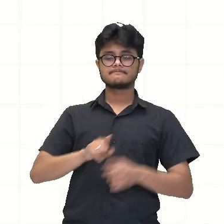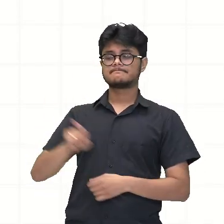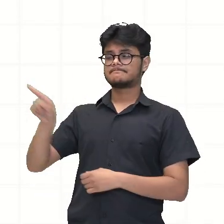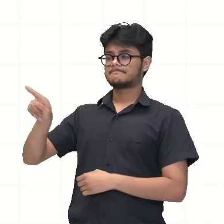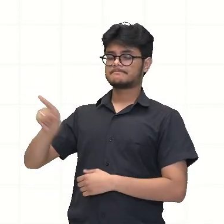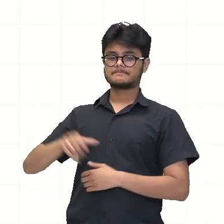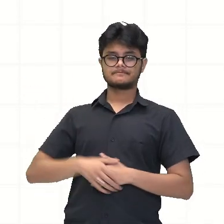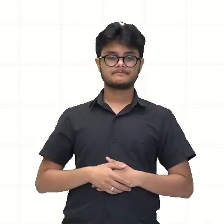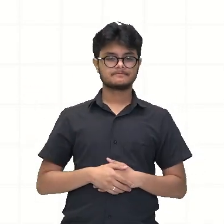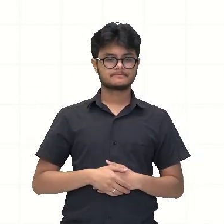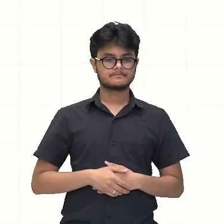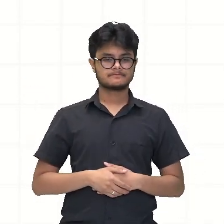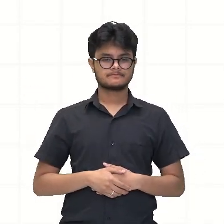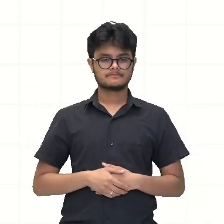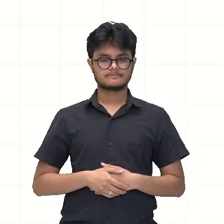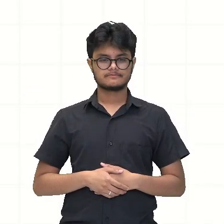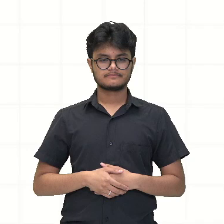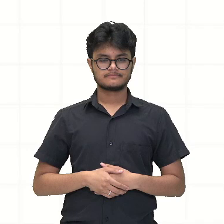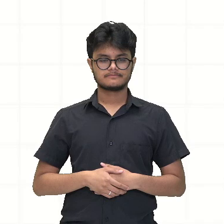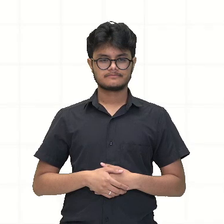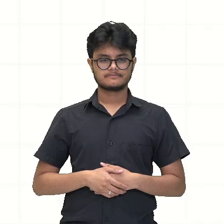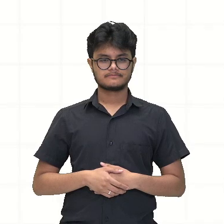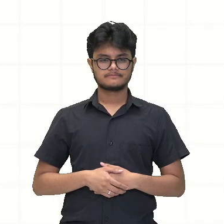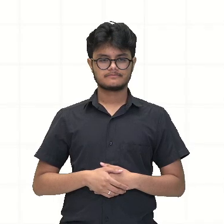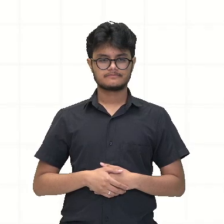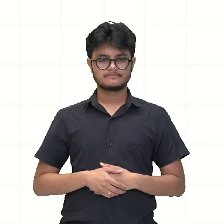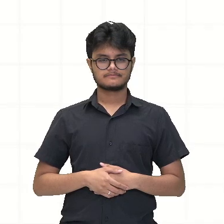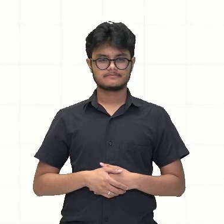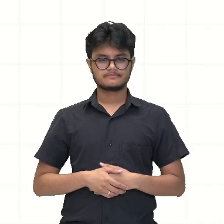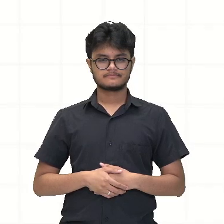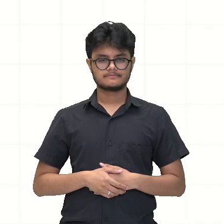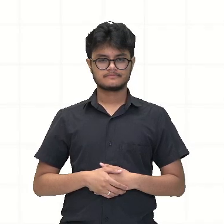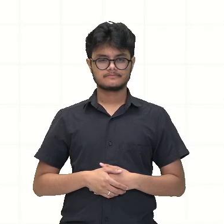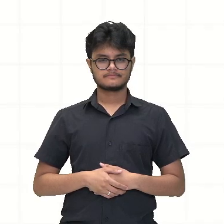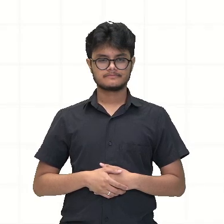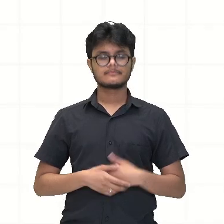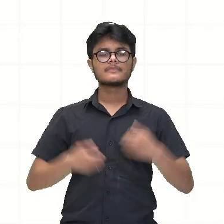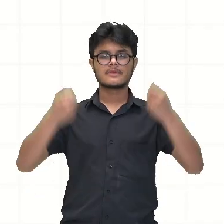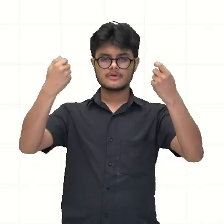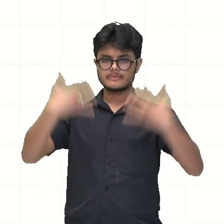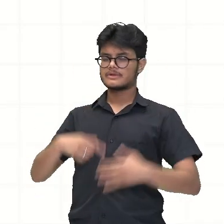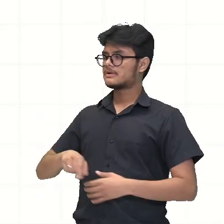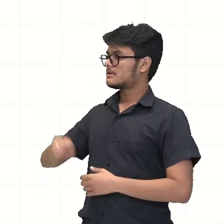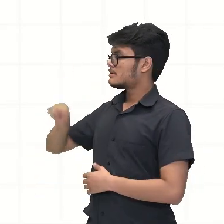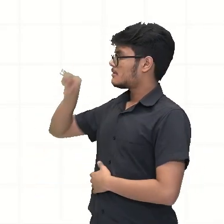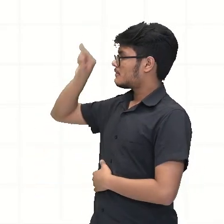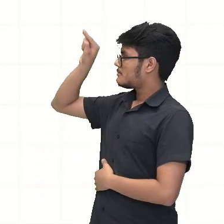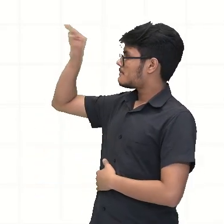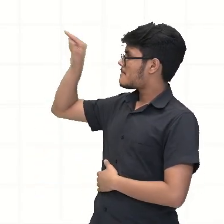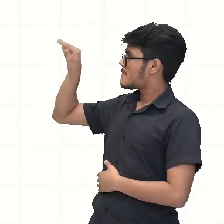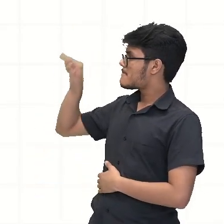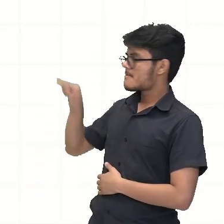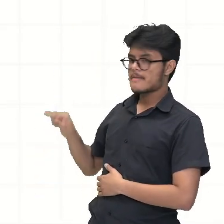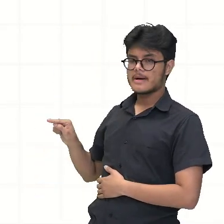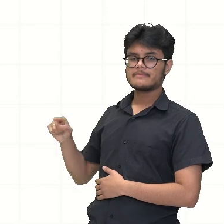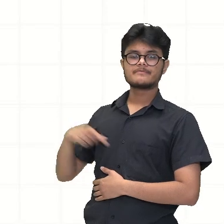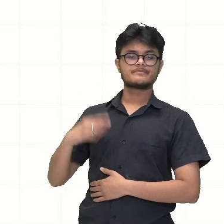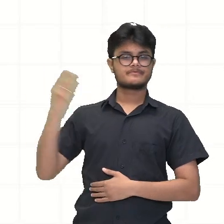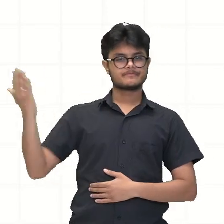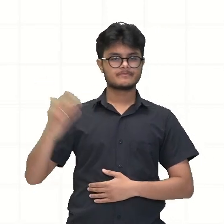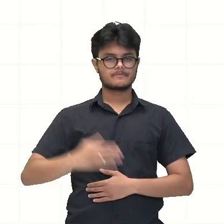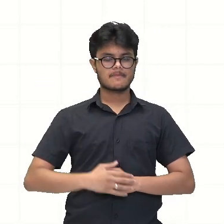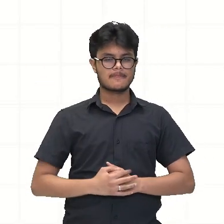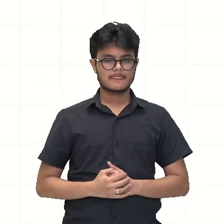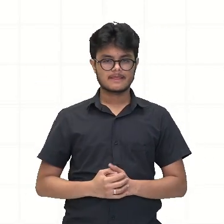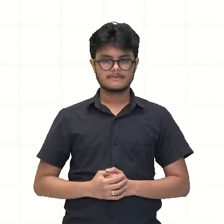gráfico novamente, né? Nós vamos ter aqui, ó, todas as explicações que eu já dei para vocês. O coeficiente b é igual a